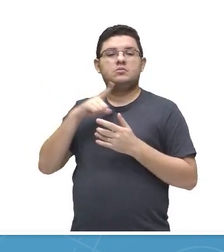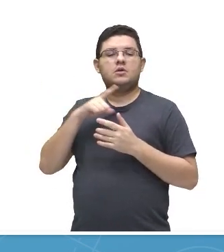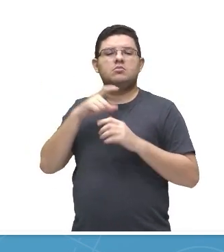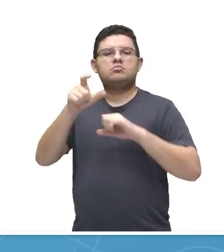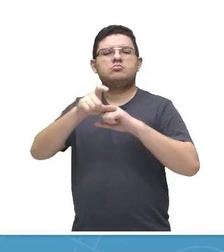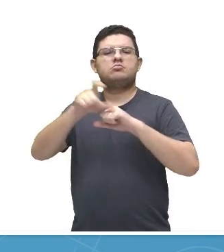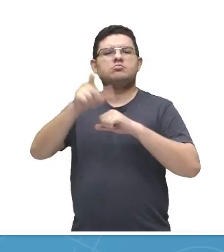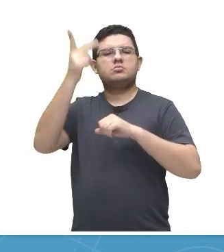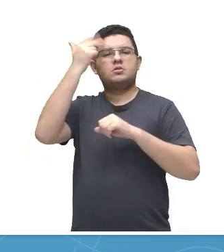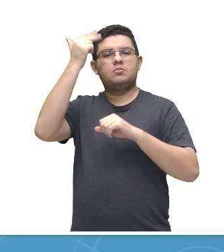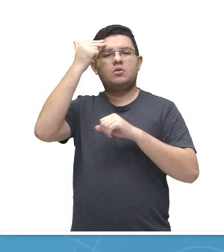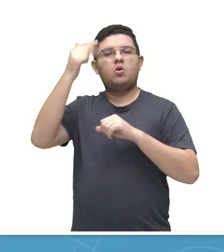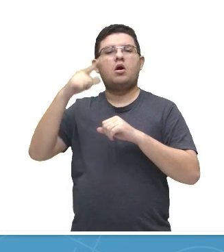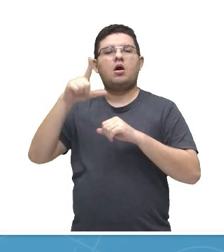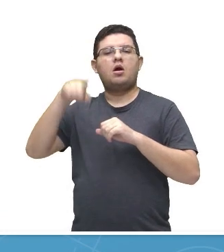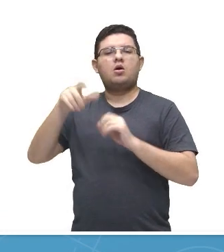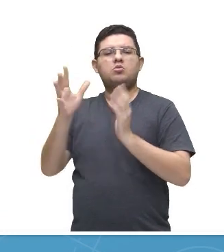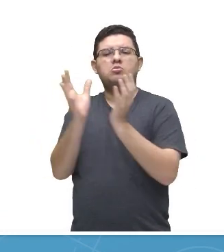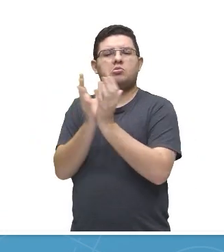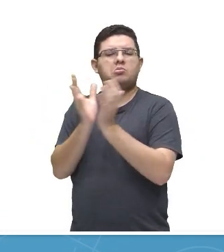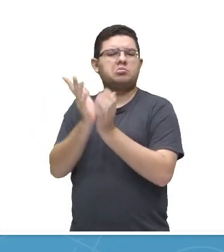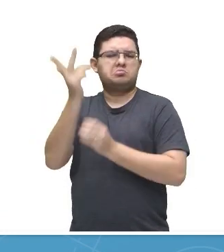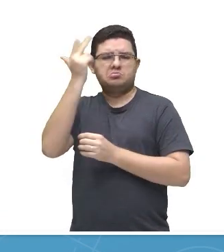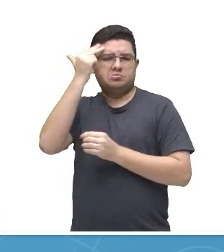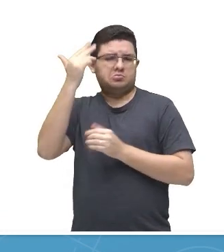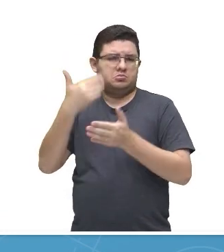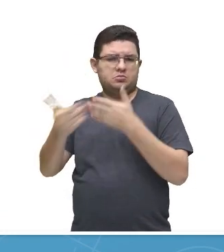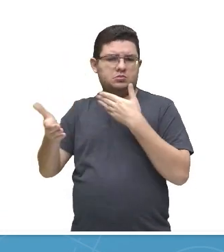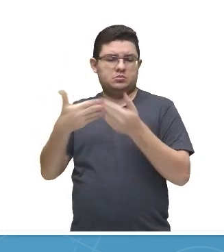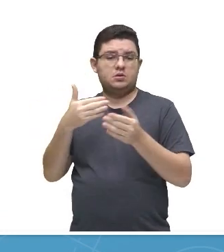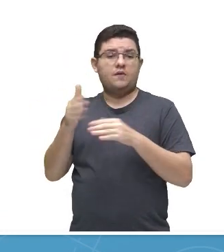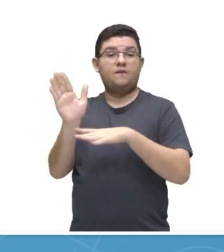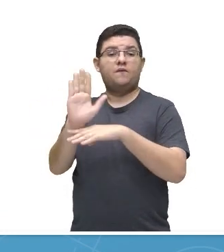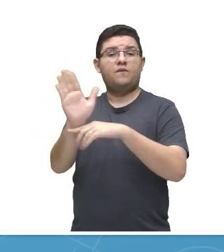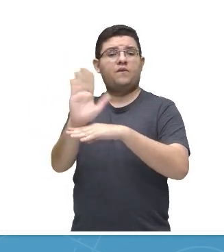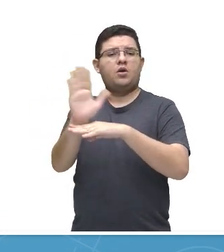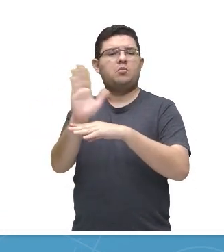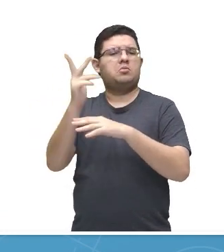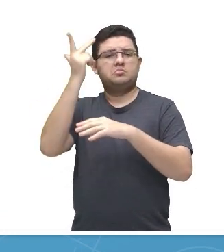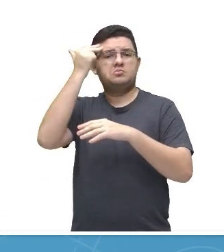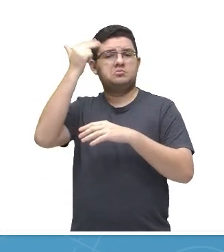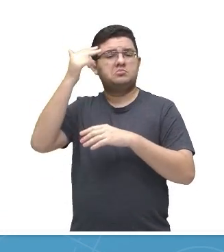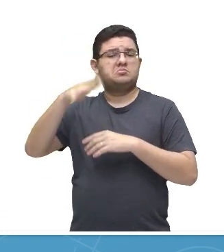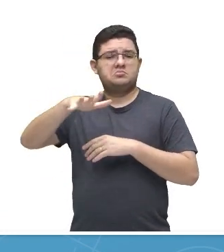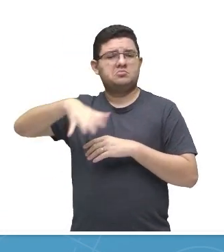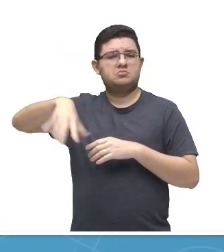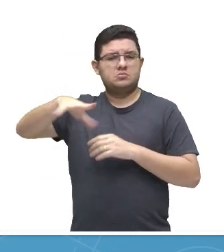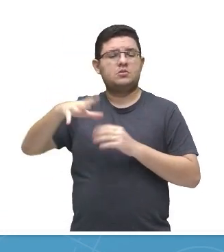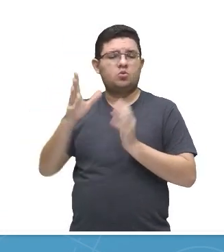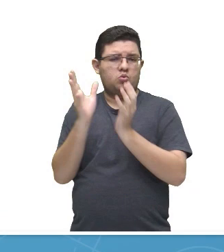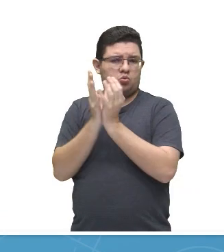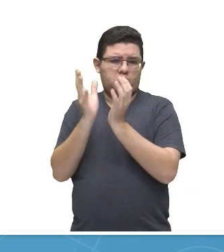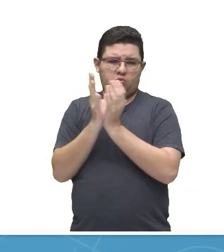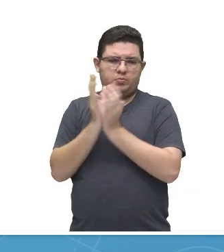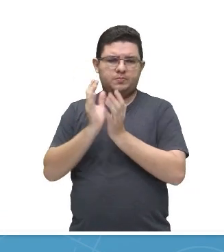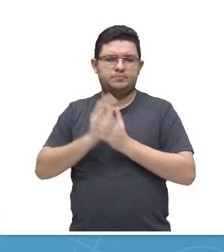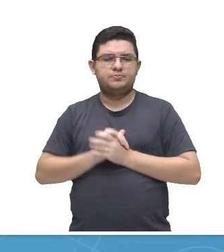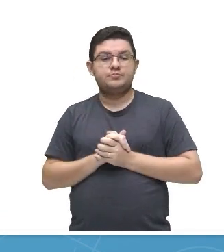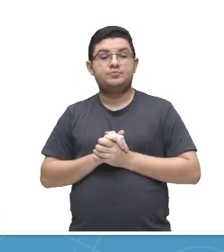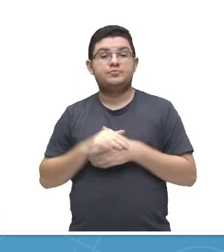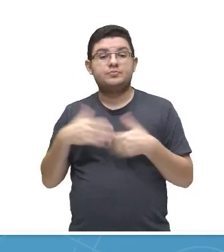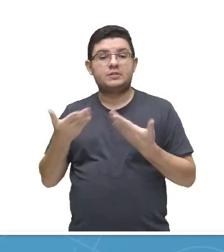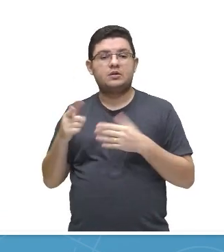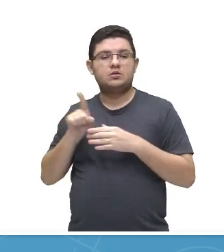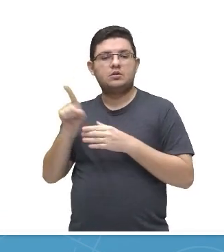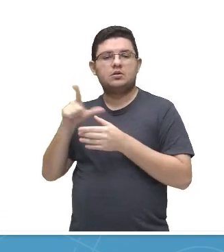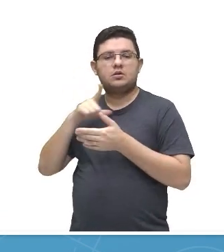um, né? Ali já é filme, por exemplo. É comum, porque é da espécie, né? Um ser da espécie.